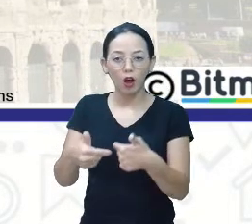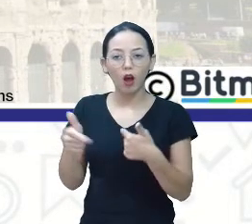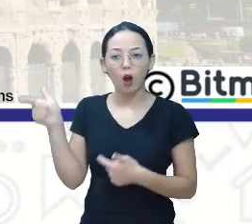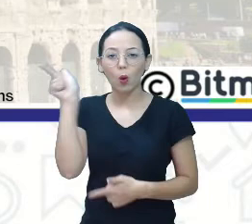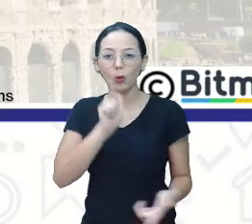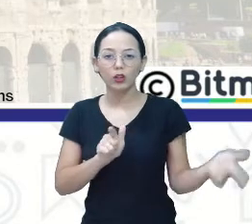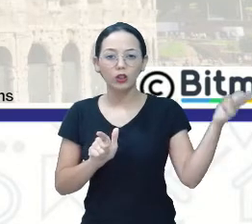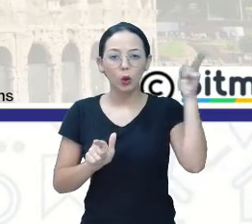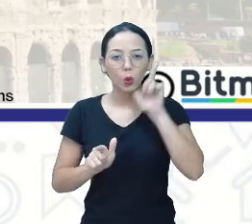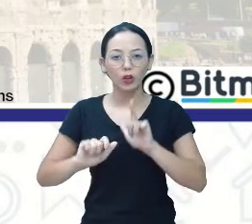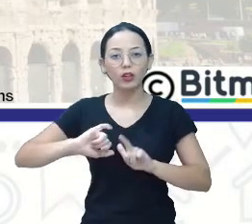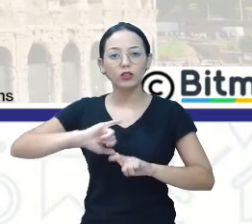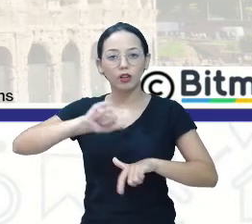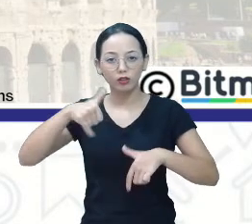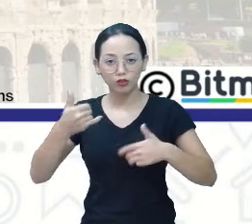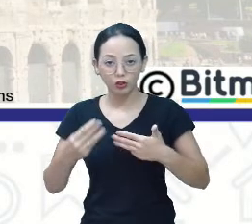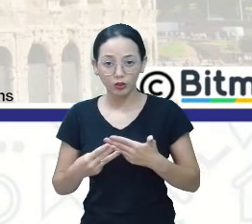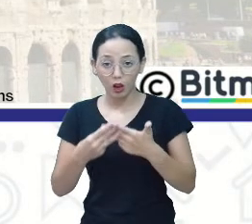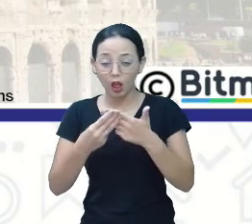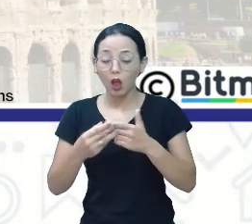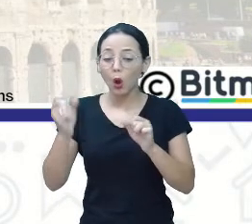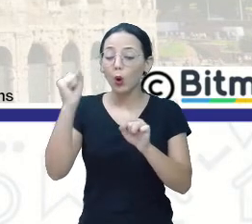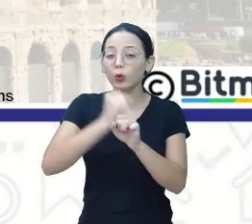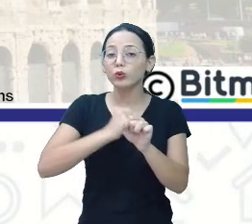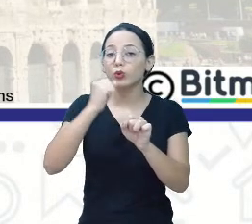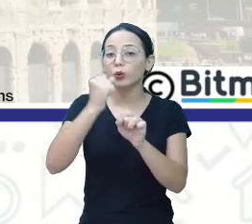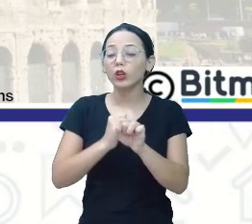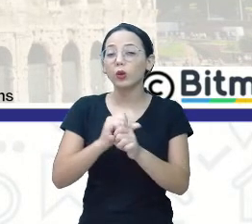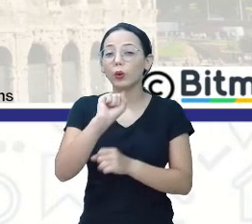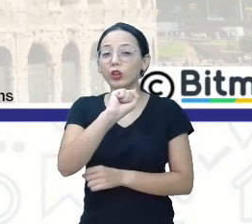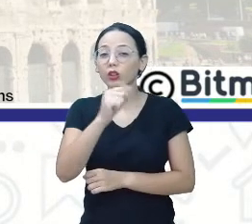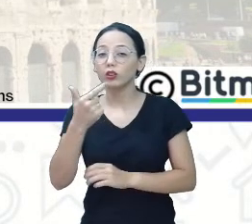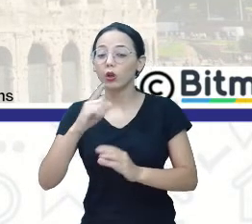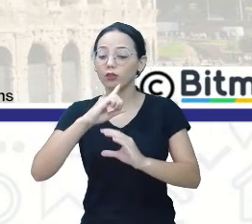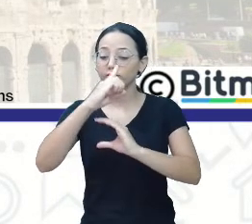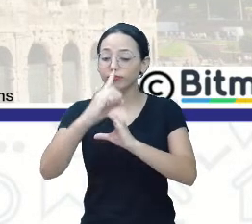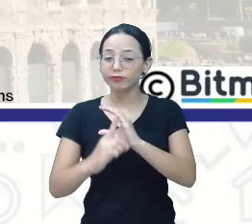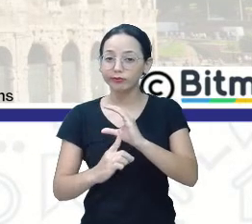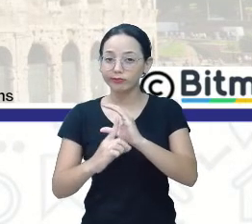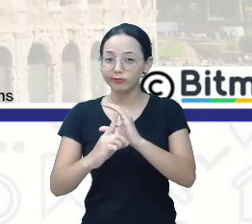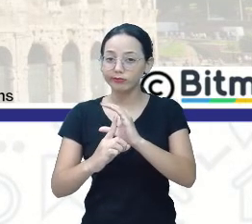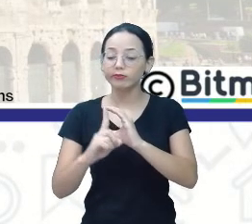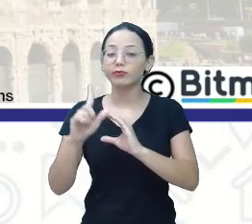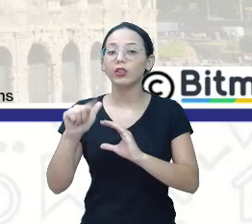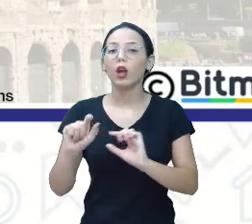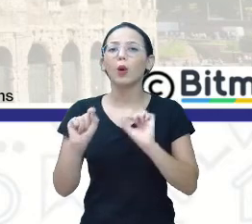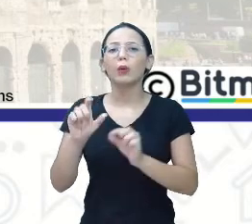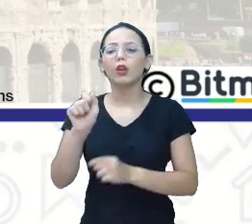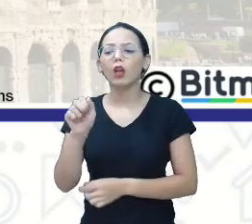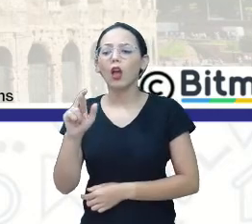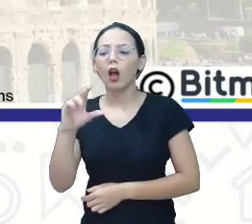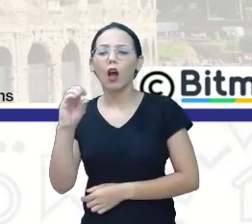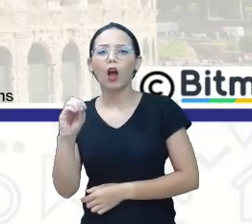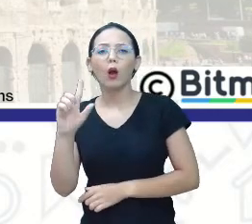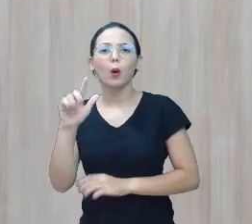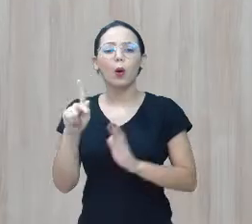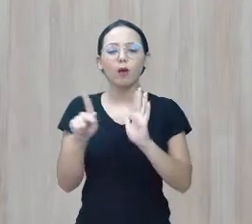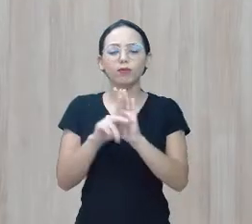foi construído em 82 depois de Cristo, O arco, ele é uma